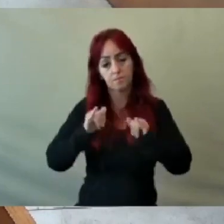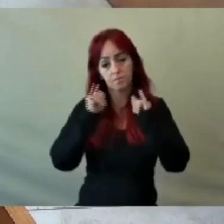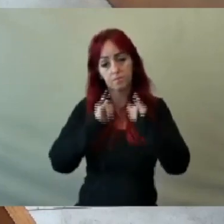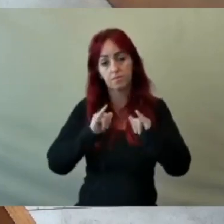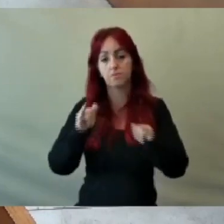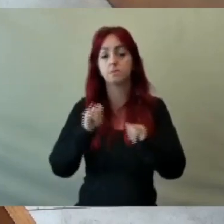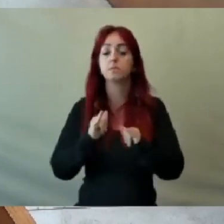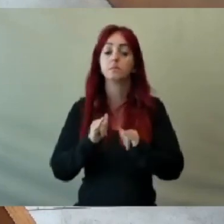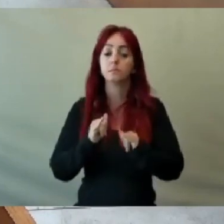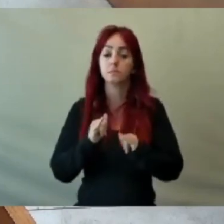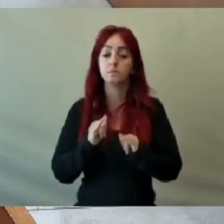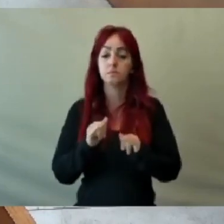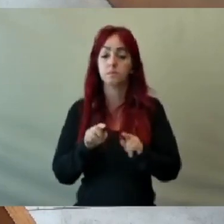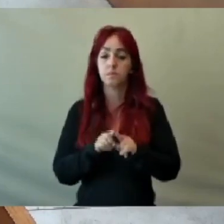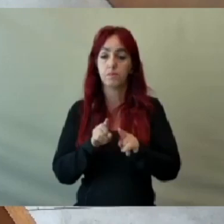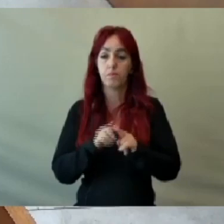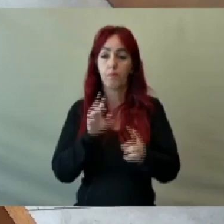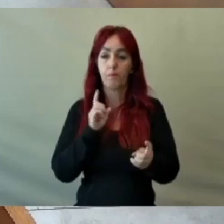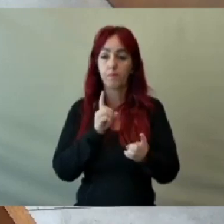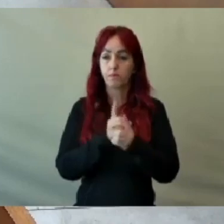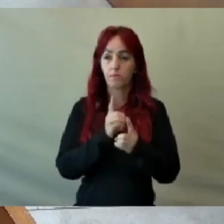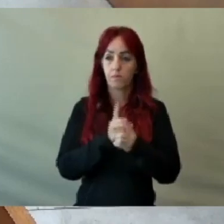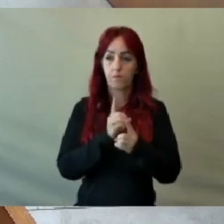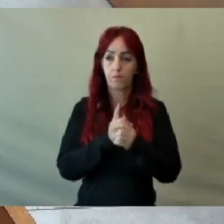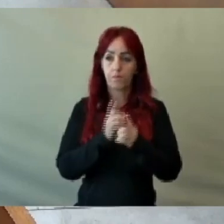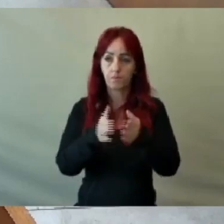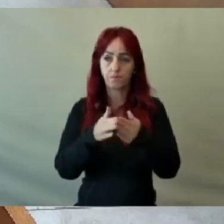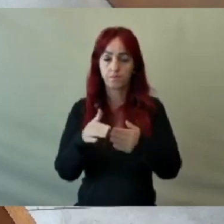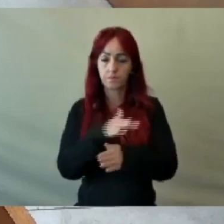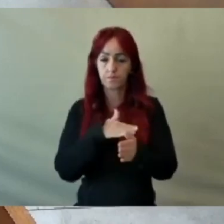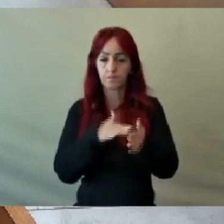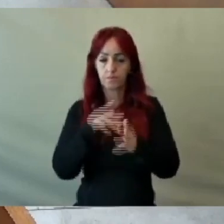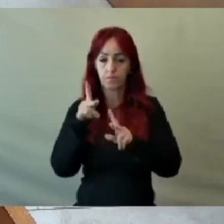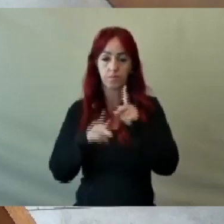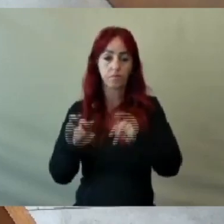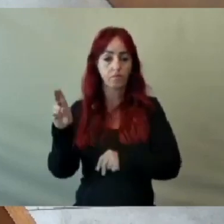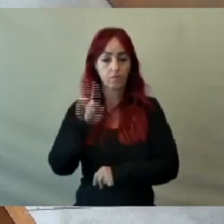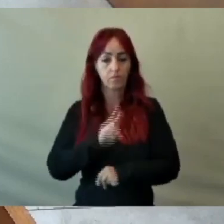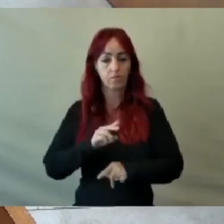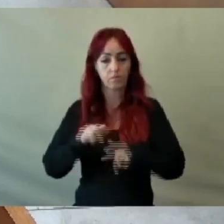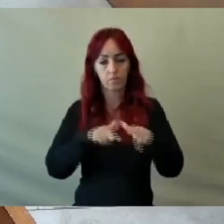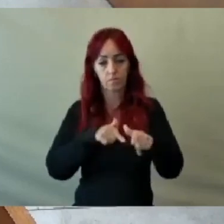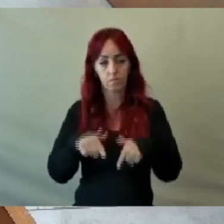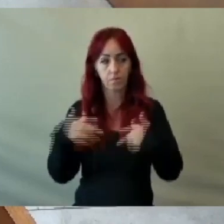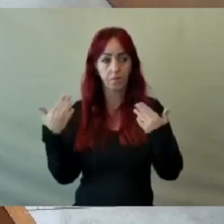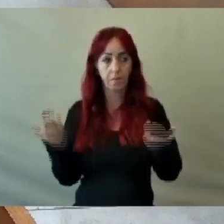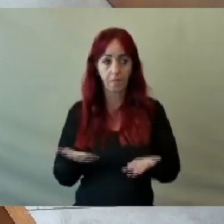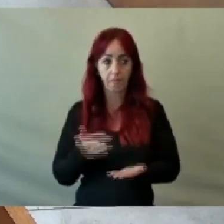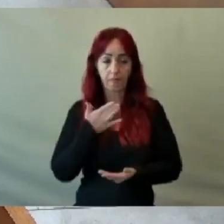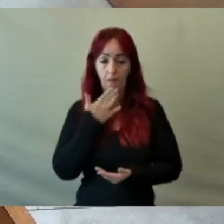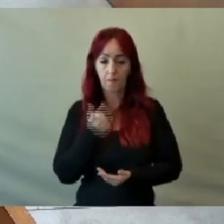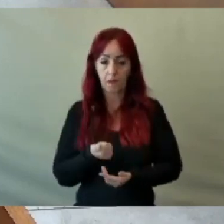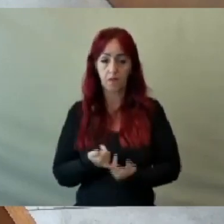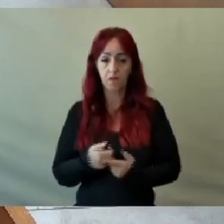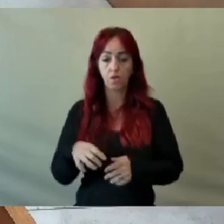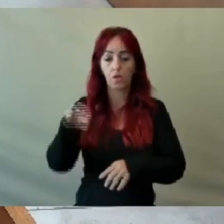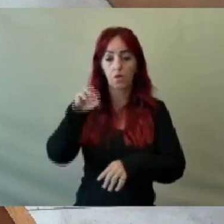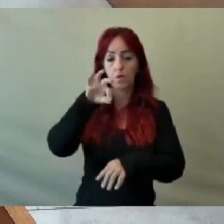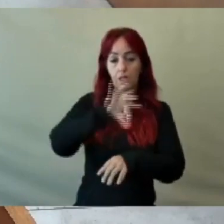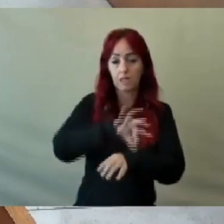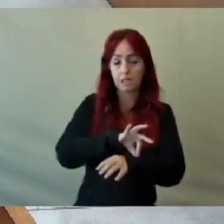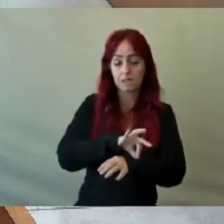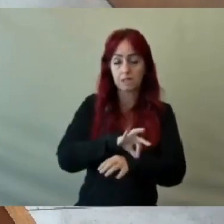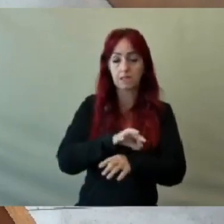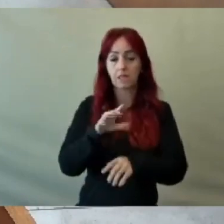atendendo aos apelos de todos nós e também dos usuários e trabalhadores. Só que agora melhorou a epidemia de dengue e o secretário, naturalmente, retomou